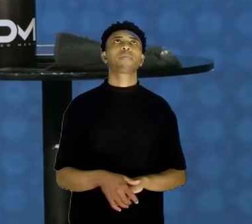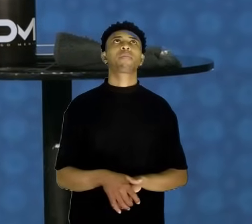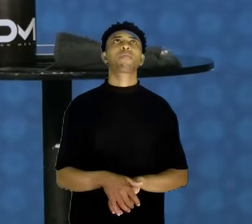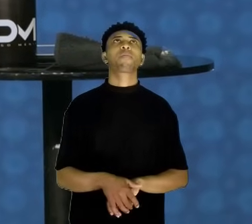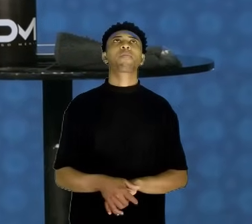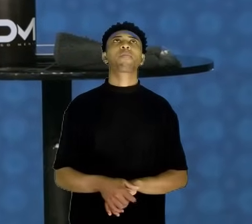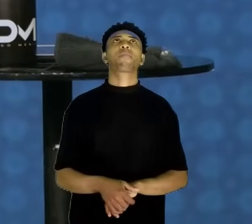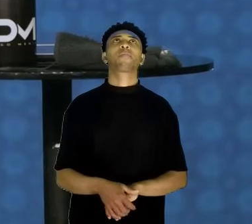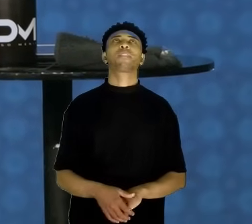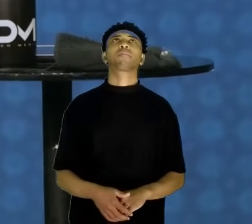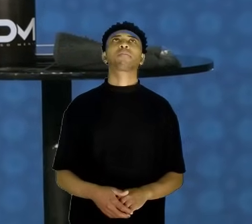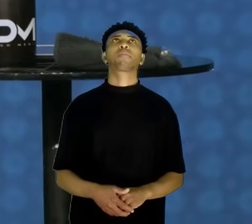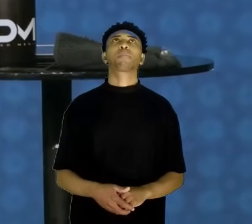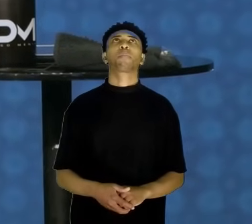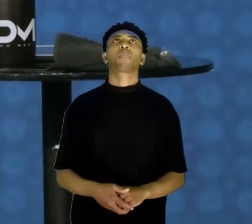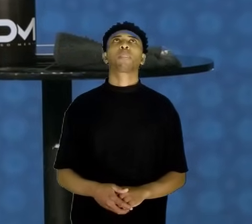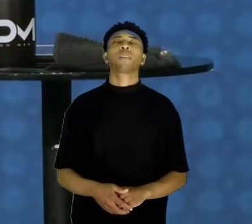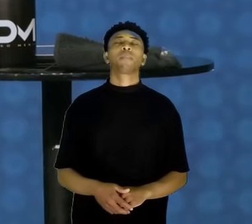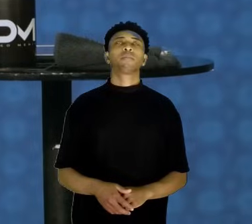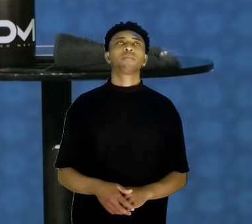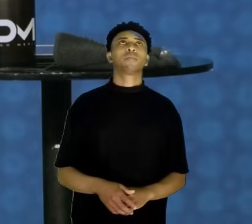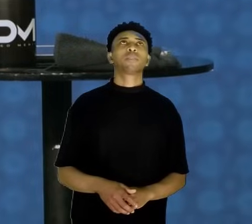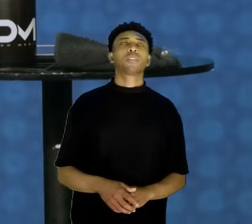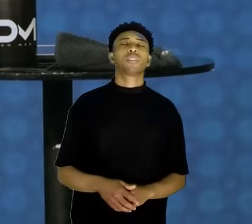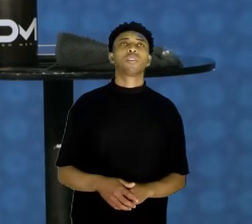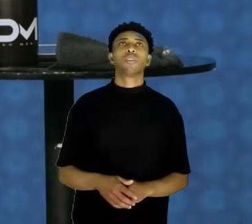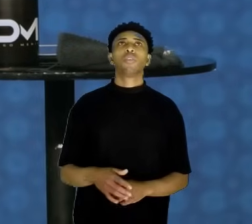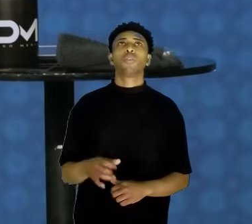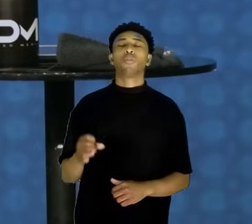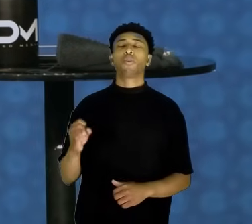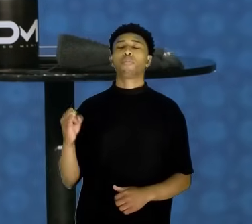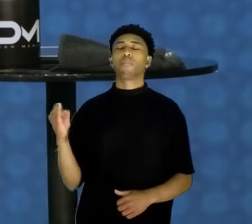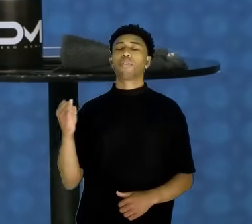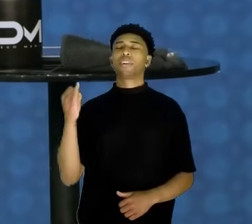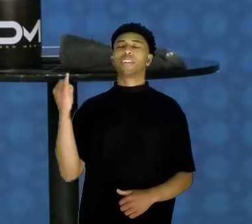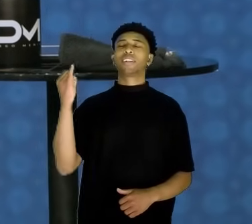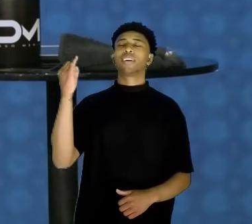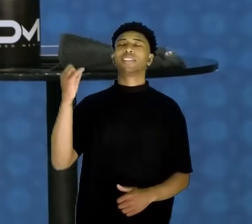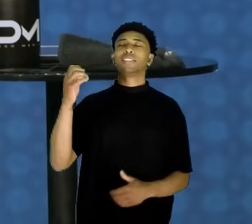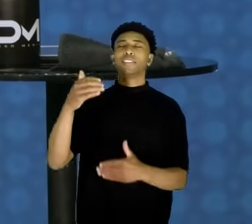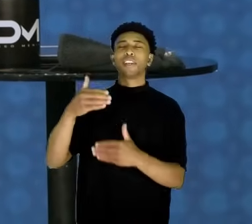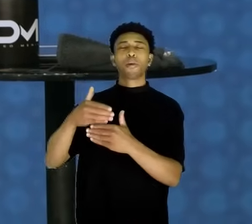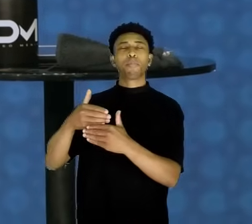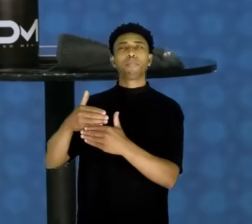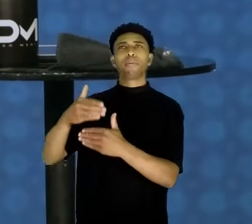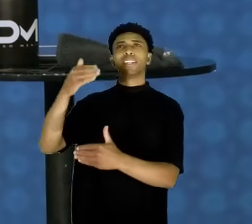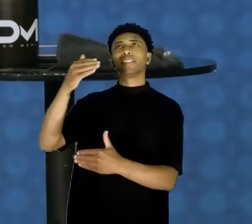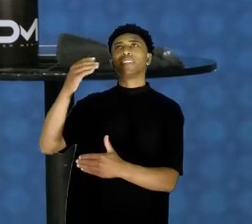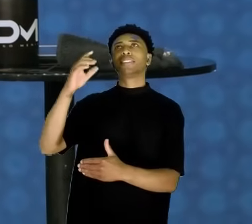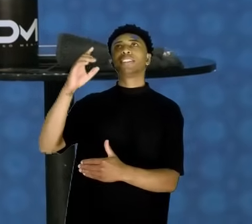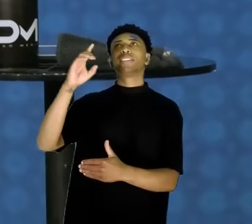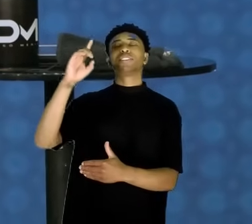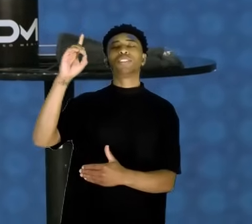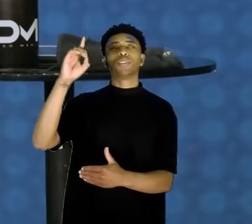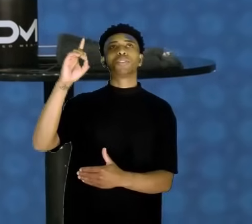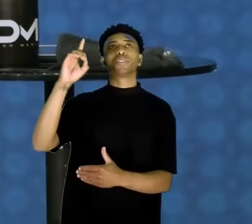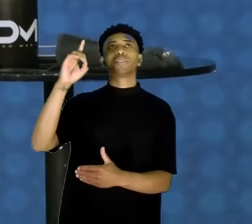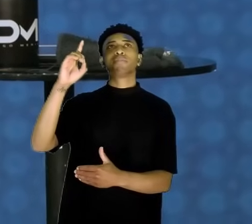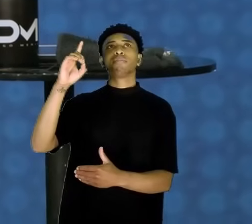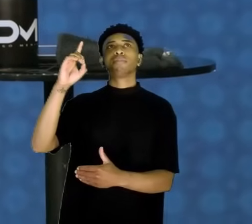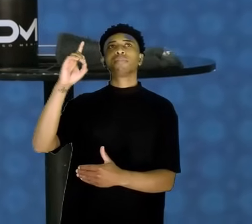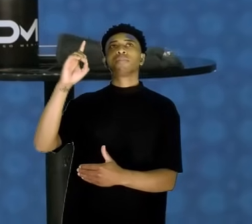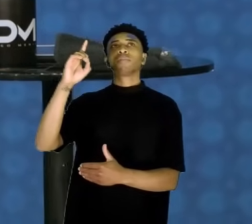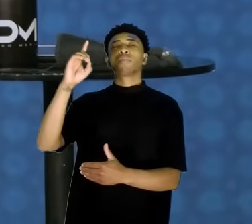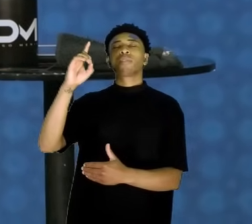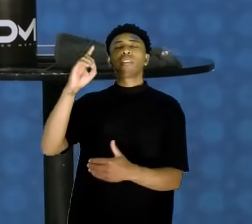lado do Mestre. O que vale é estar perto de Jesus. Não troque a presença de Jesus por um ego inflado. Alguns estão dizendo, é difícil eu me encaixar porque você